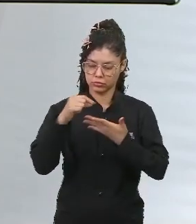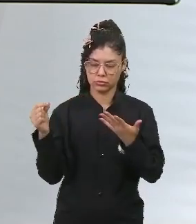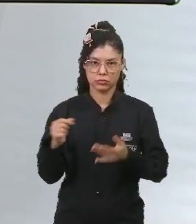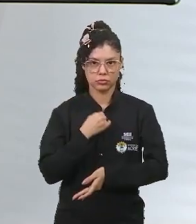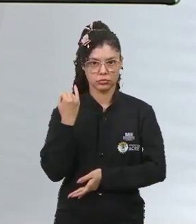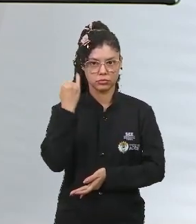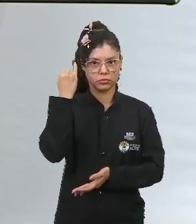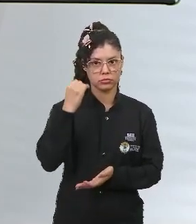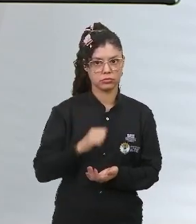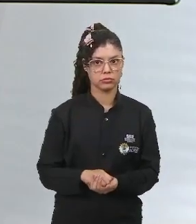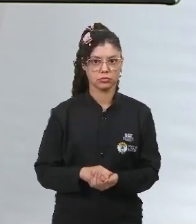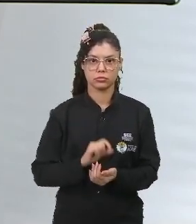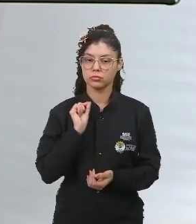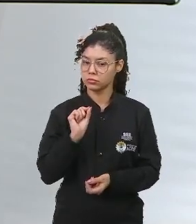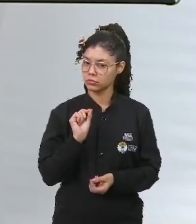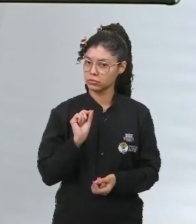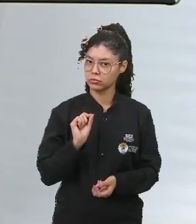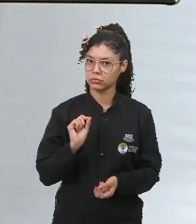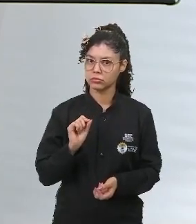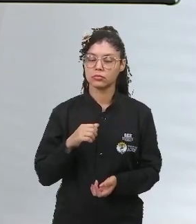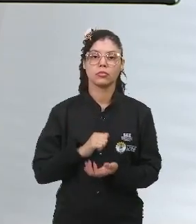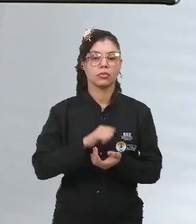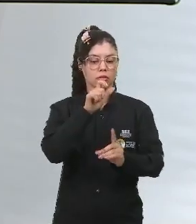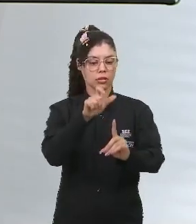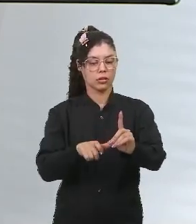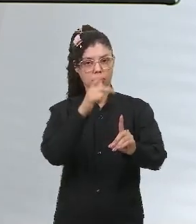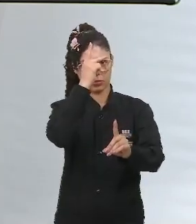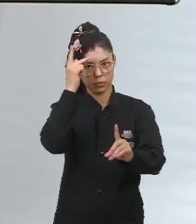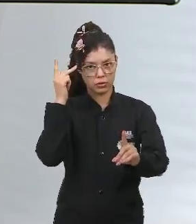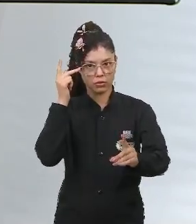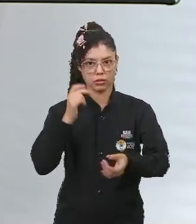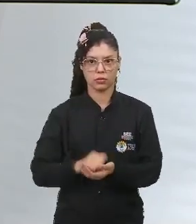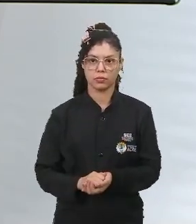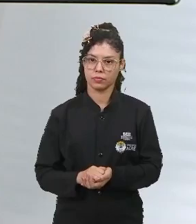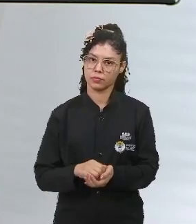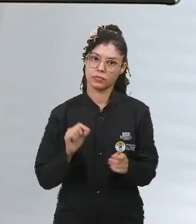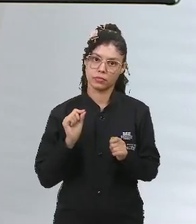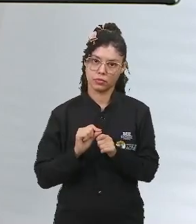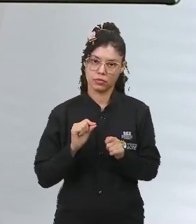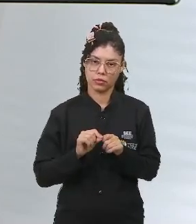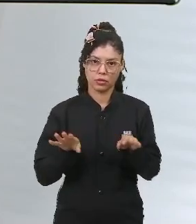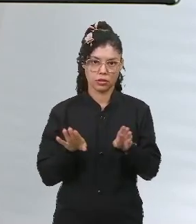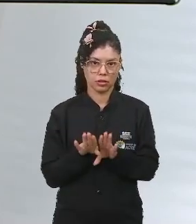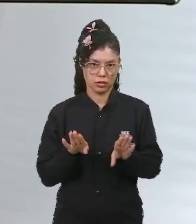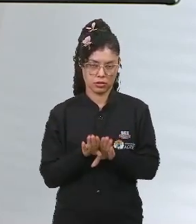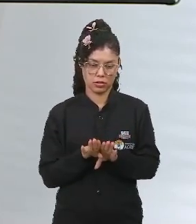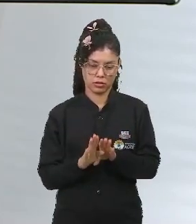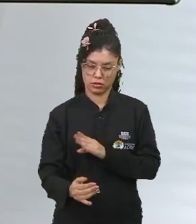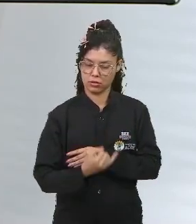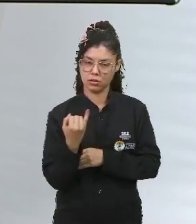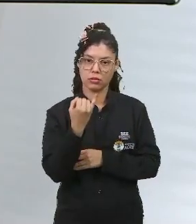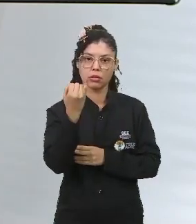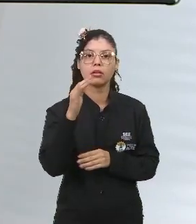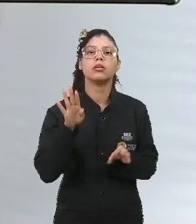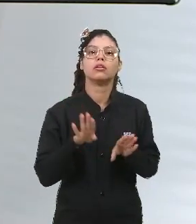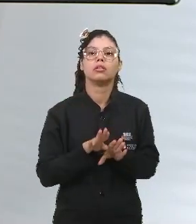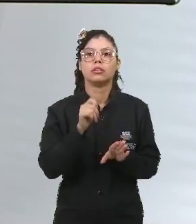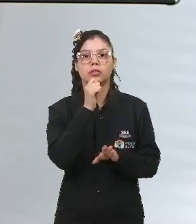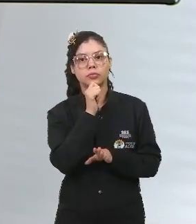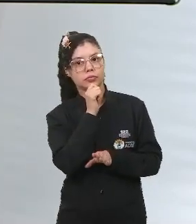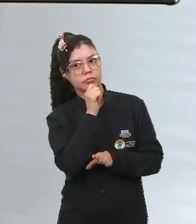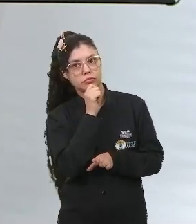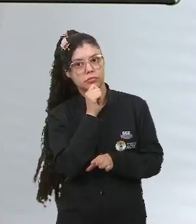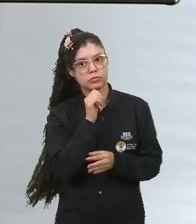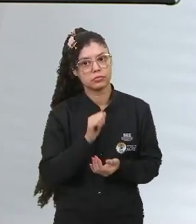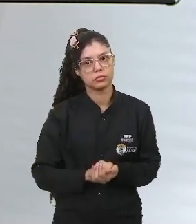principais, que é, obviamente, os atores, a história a ser contada e a ferramenta principal, que é o observador,